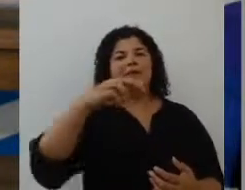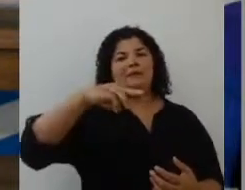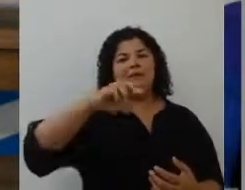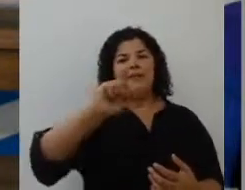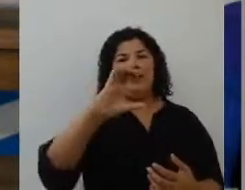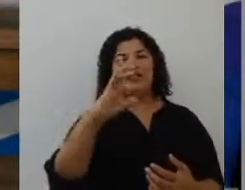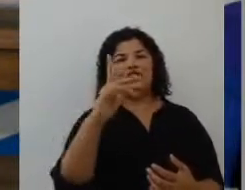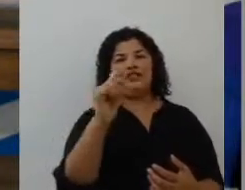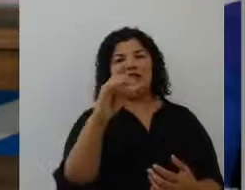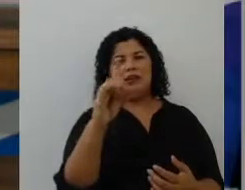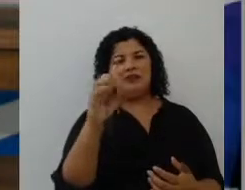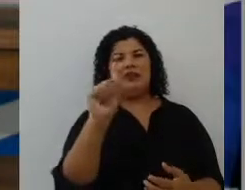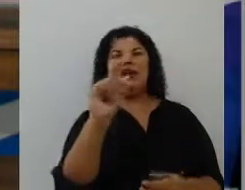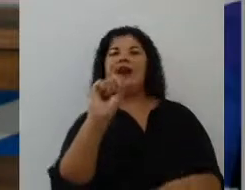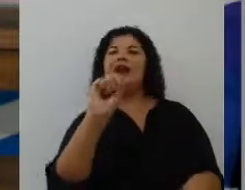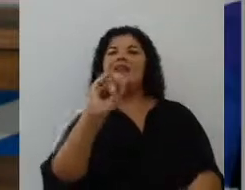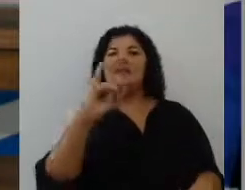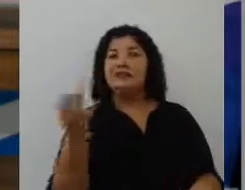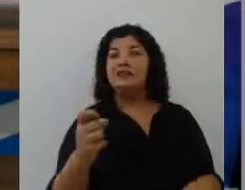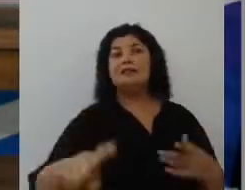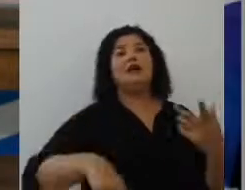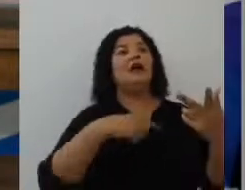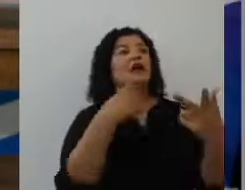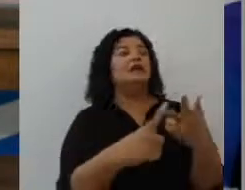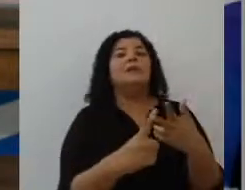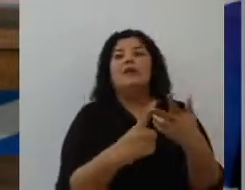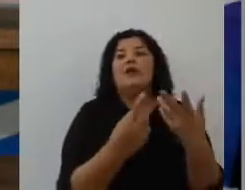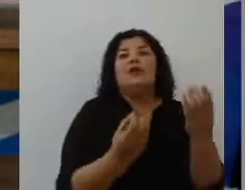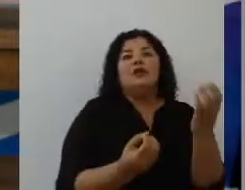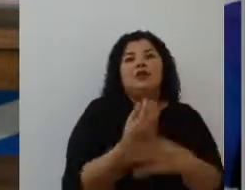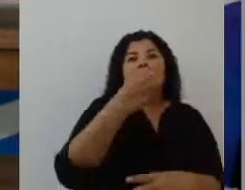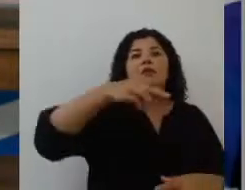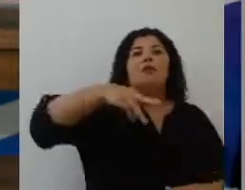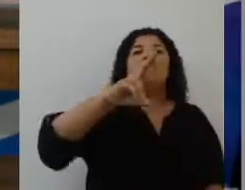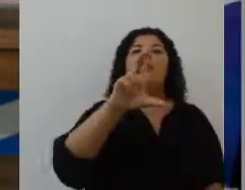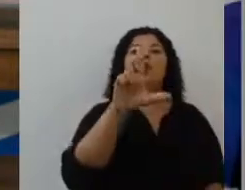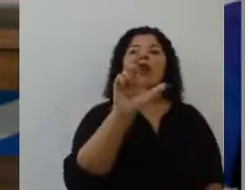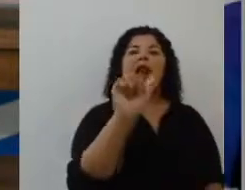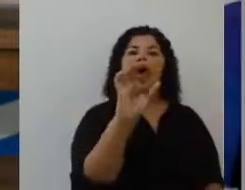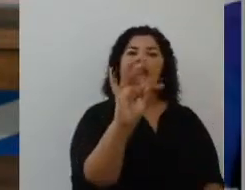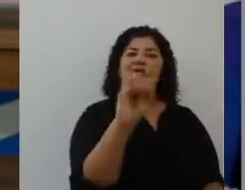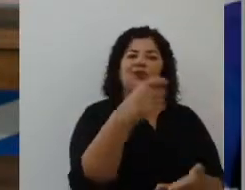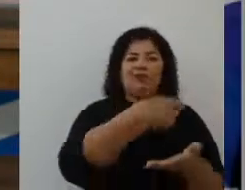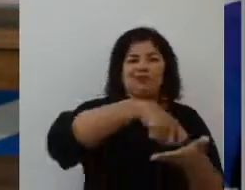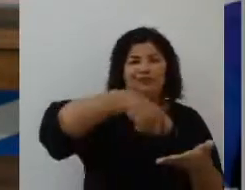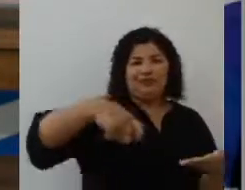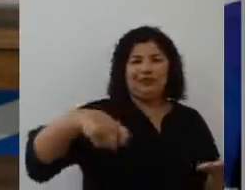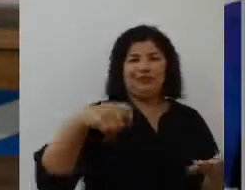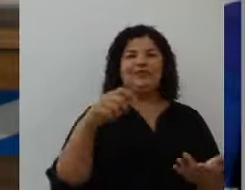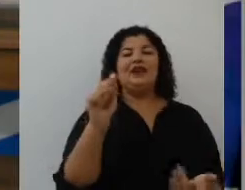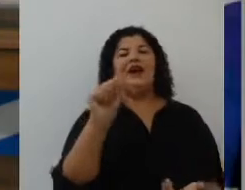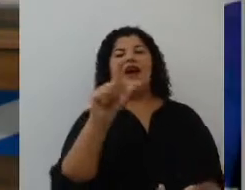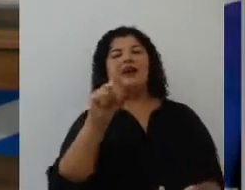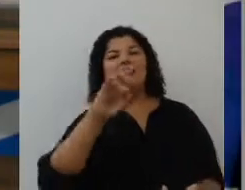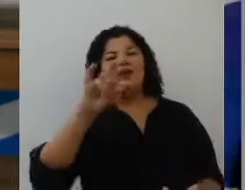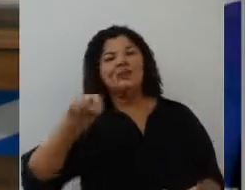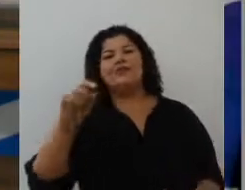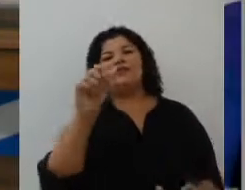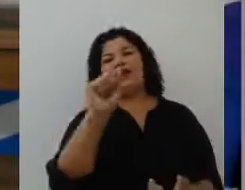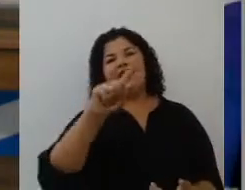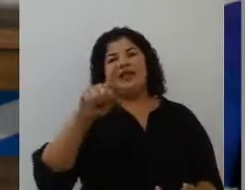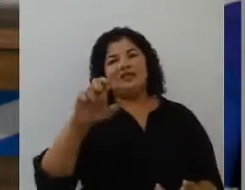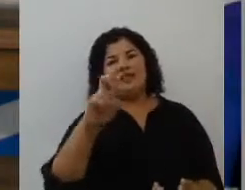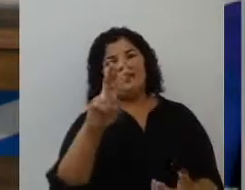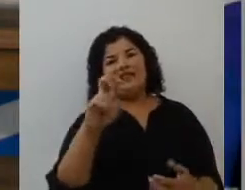Azevedo, dando início, didaticamente falando, ao realismo e o naturalismo, respectivamente, e aí vai. Tá? 1902,